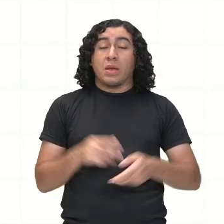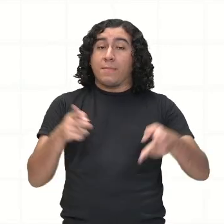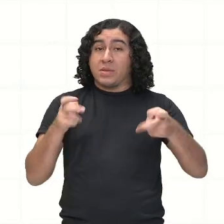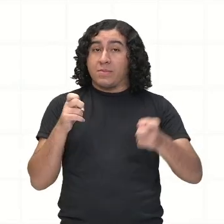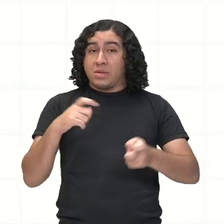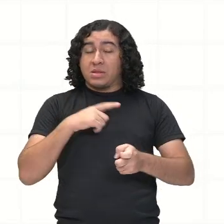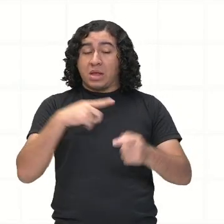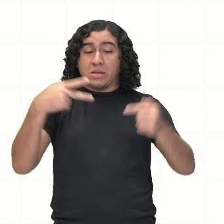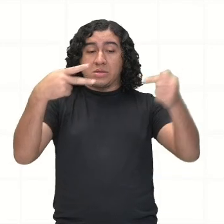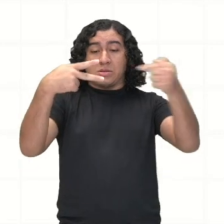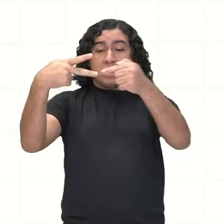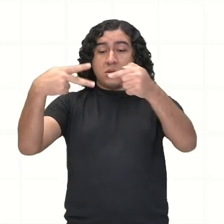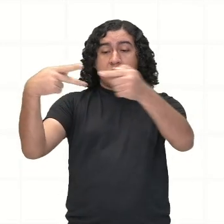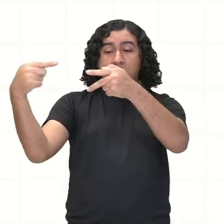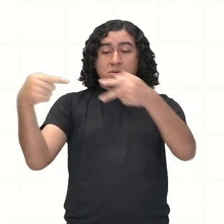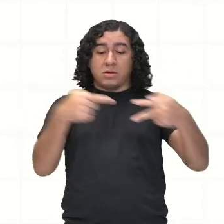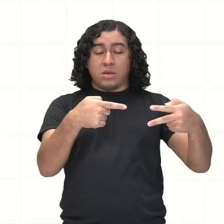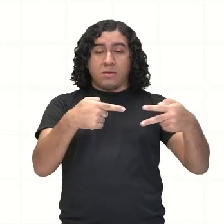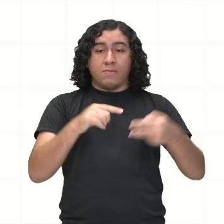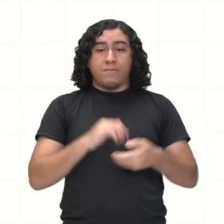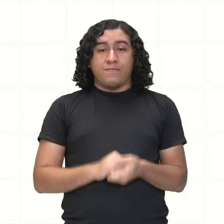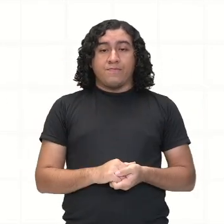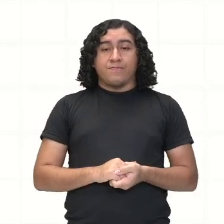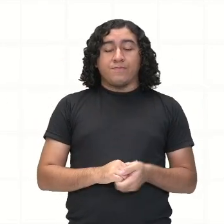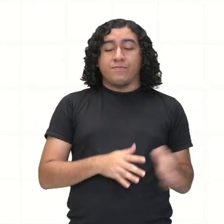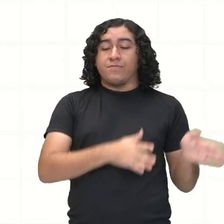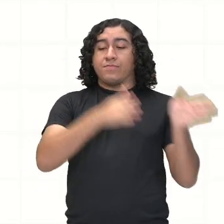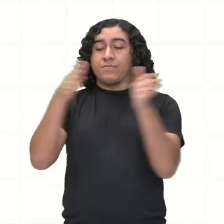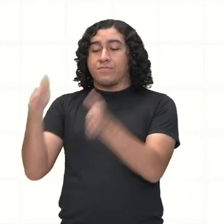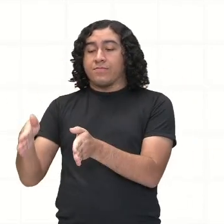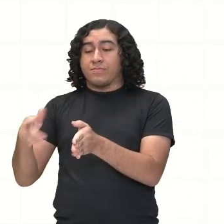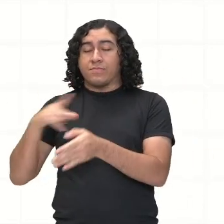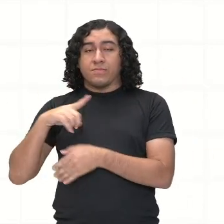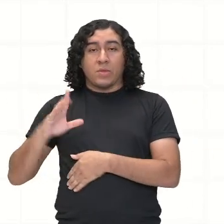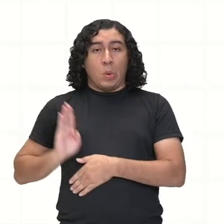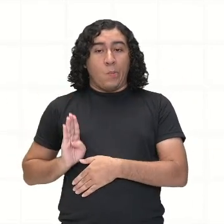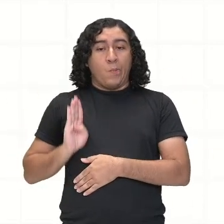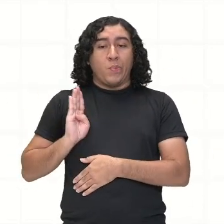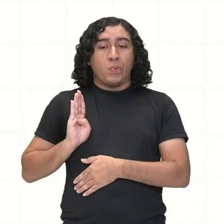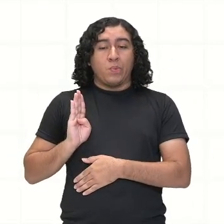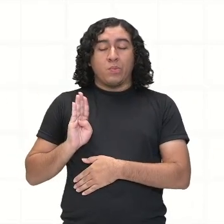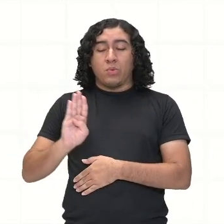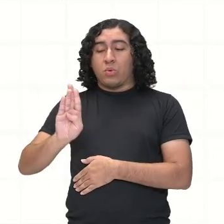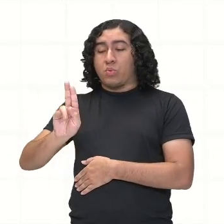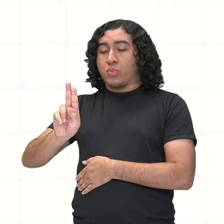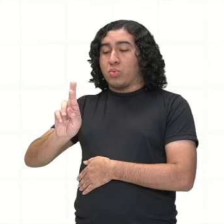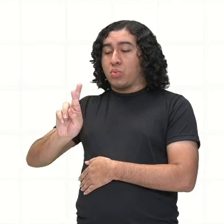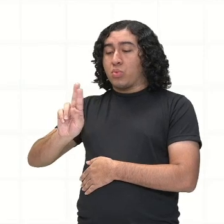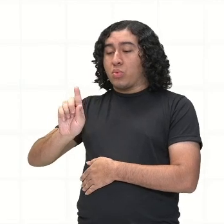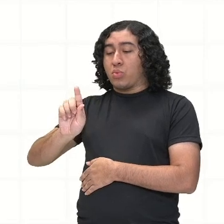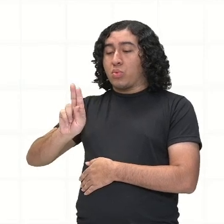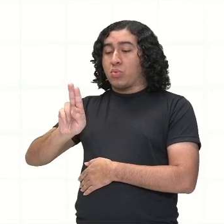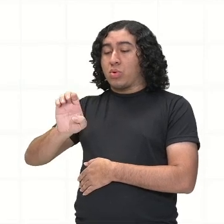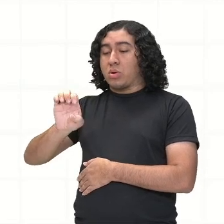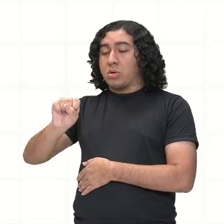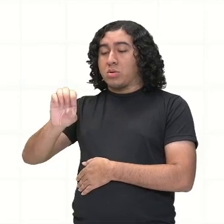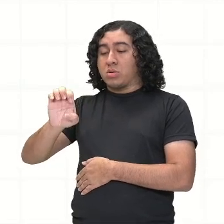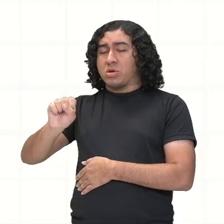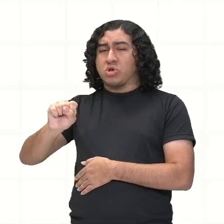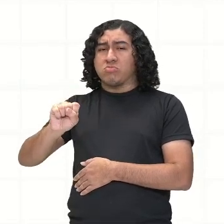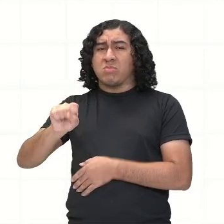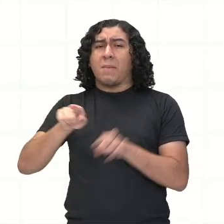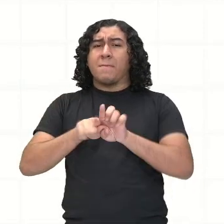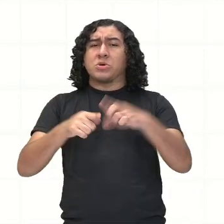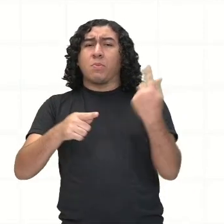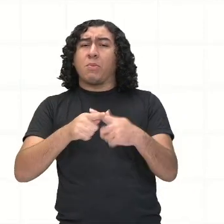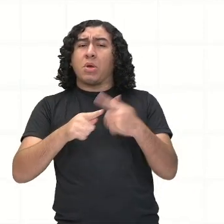amarela, né? E ao lado eu tenho os burgueses. Professora, por que os burgueses estão ao lado, não estão